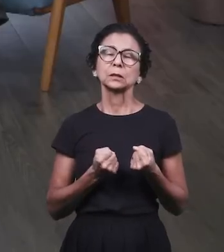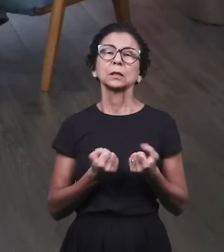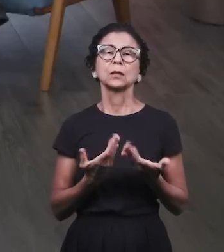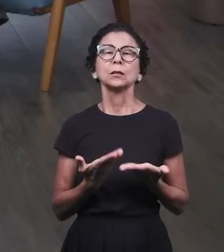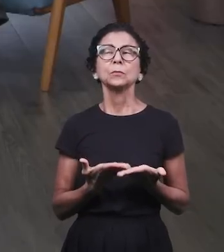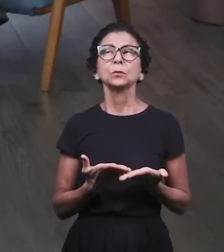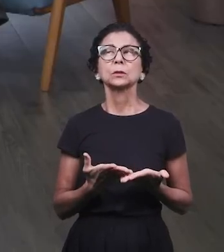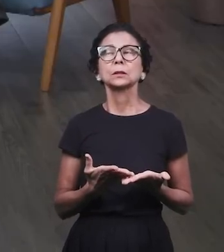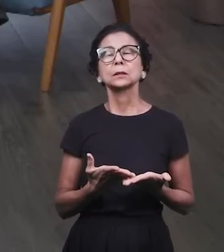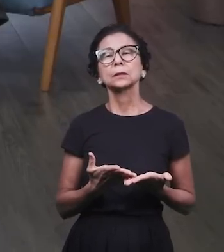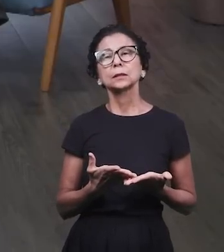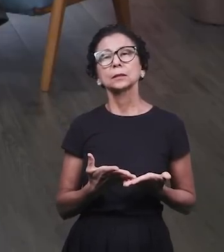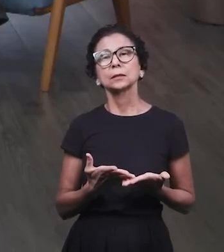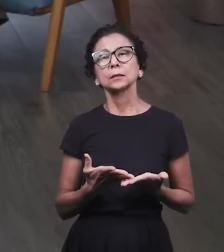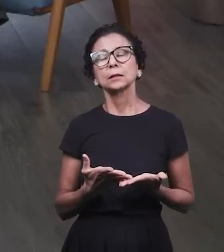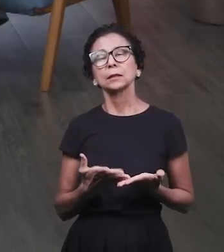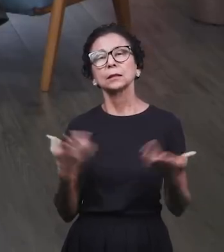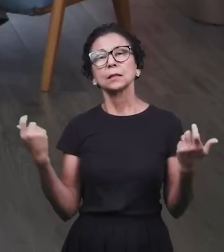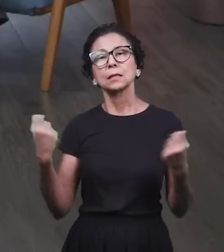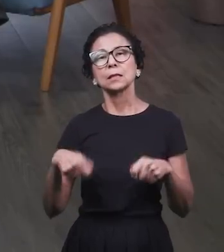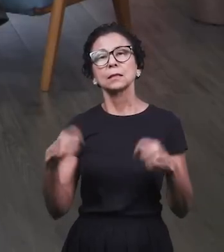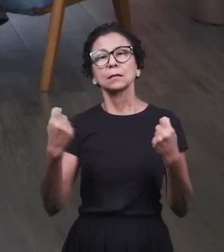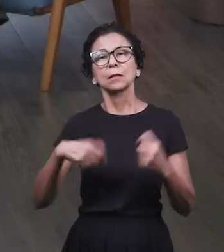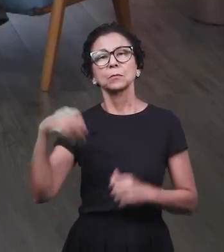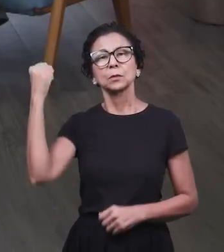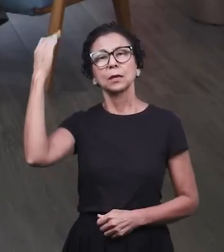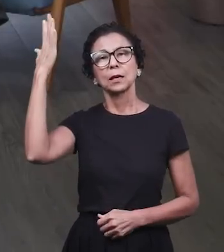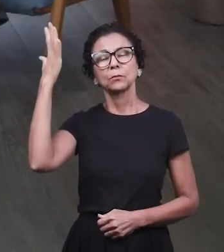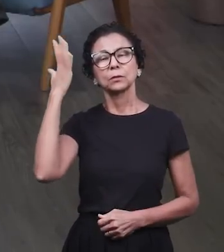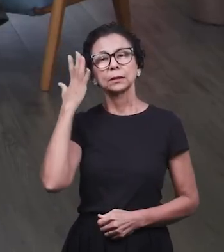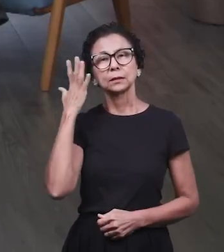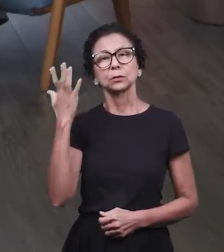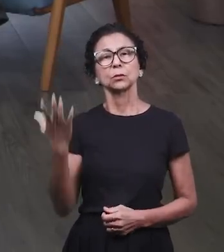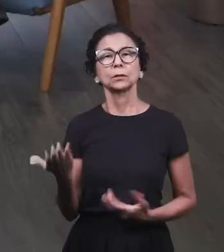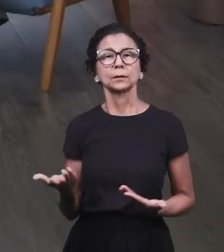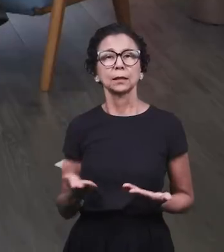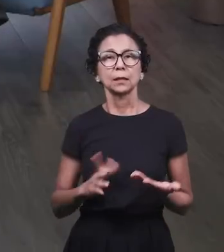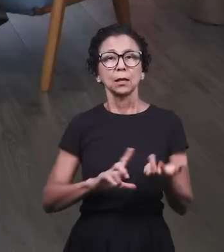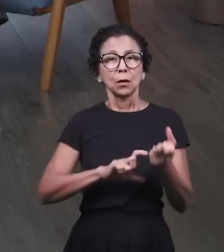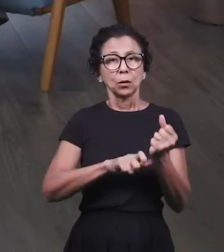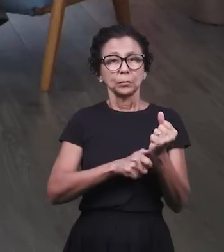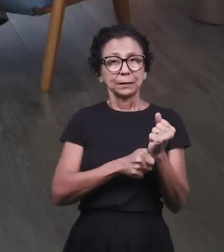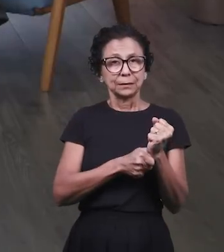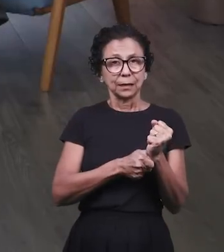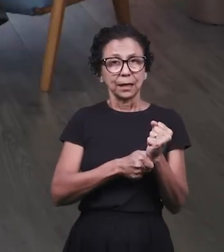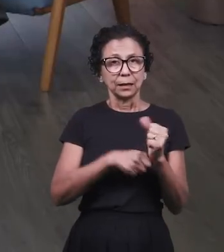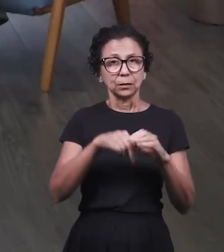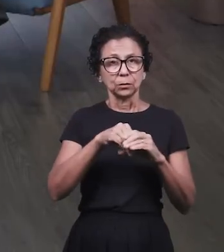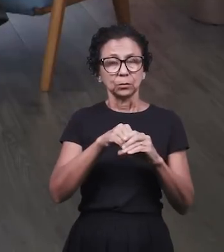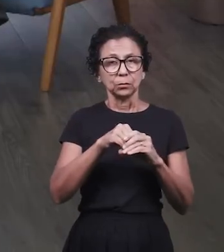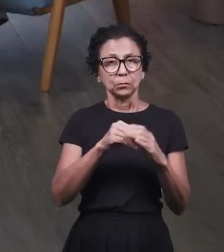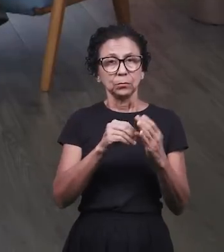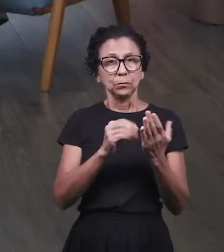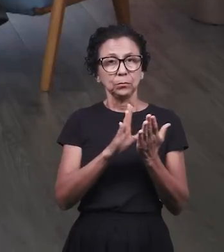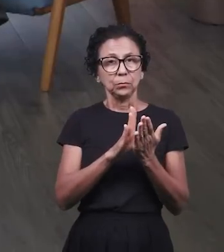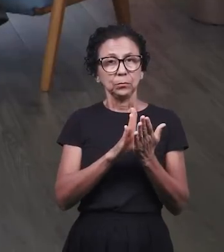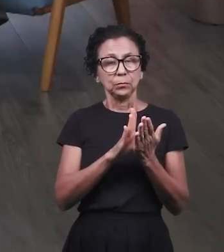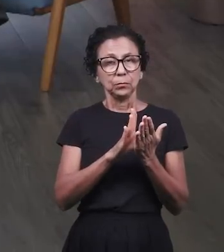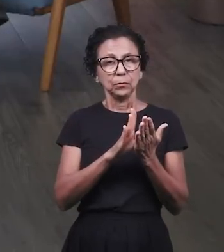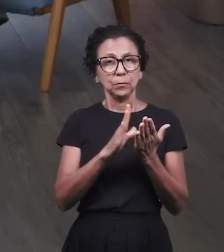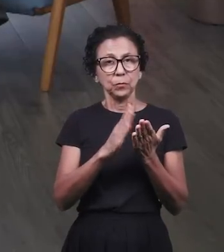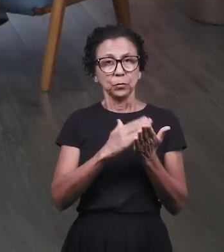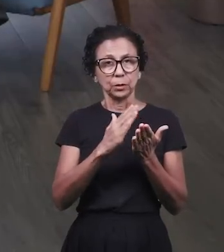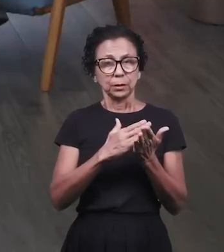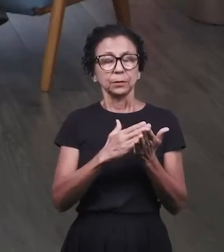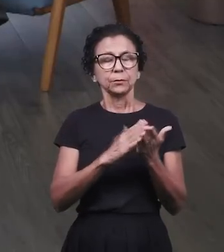das revelações, da abertura desses mistérios, ou seja, além do ensino em si,